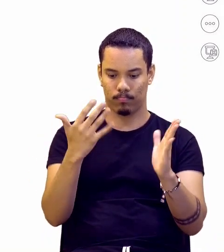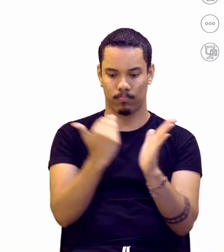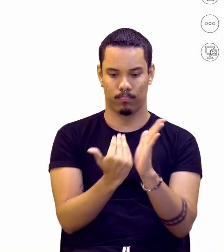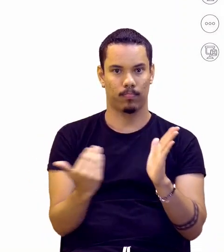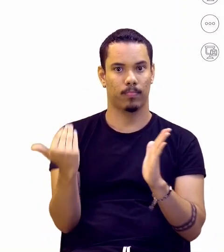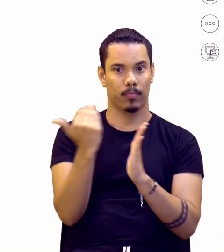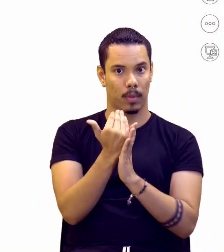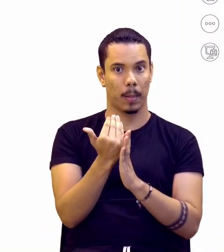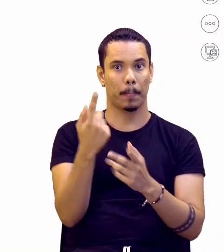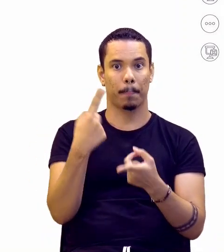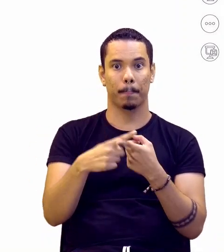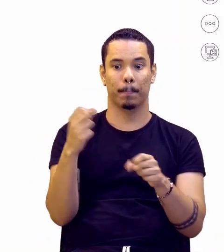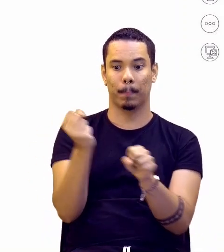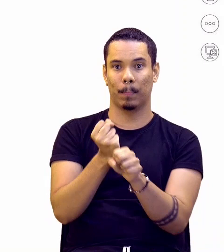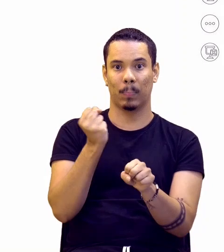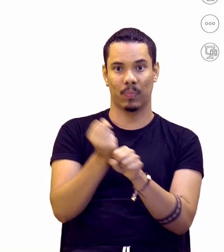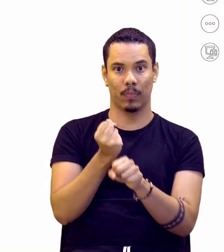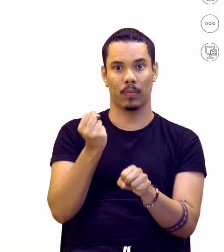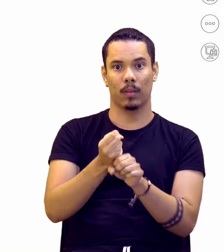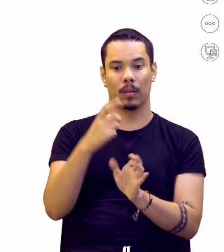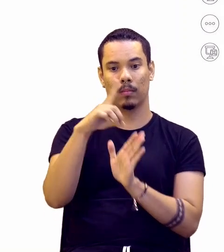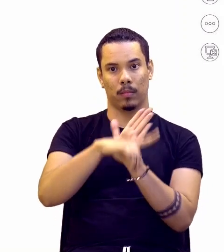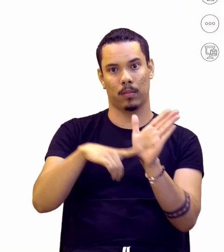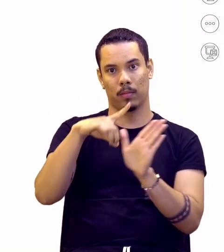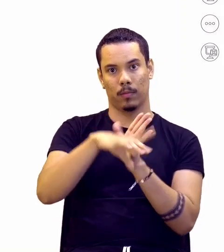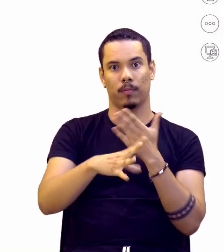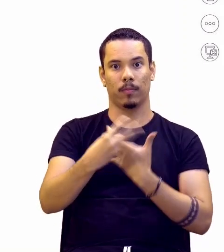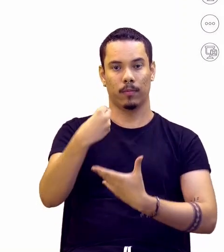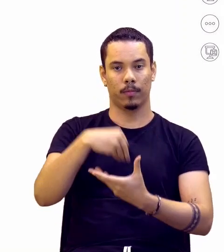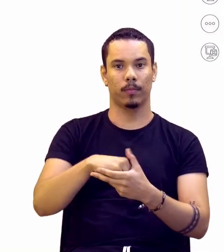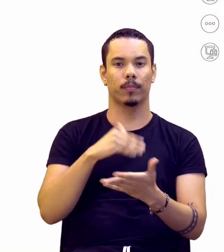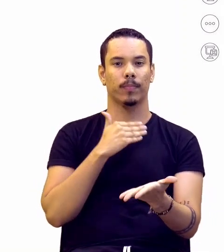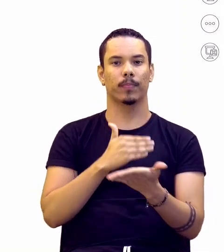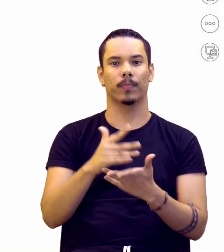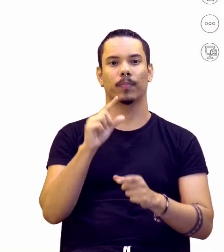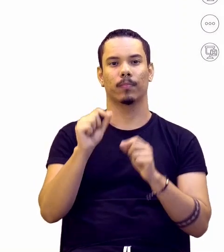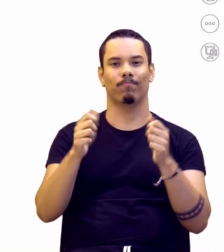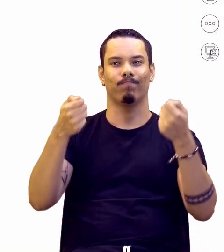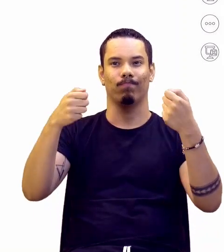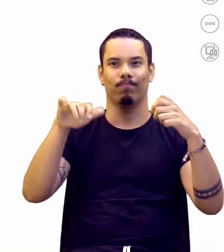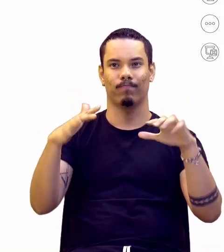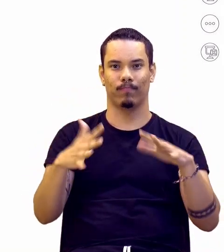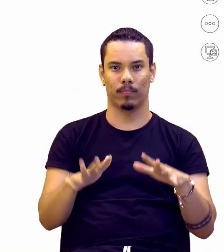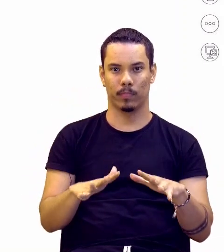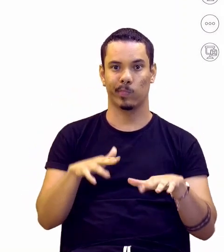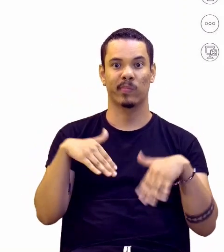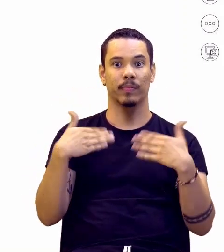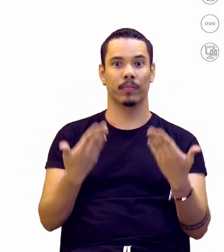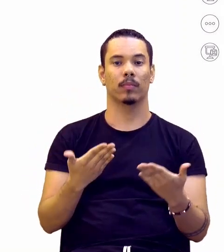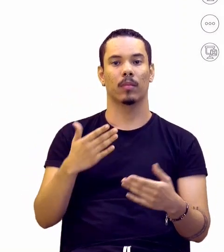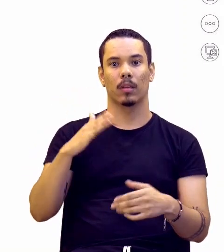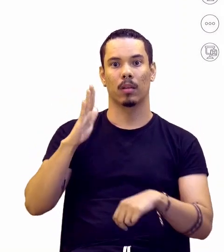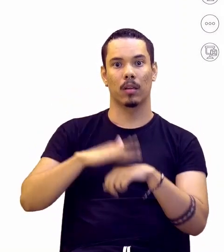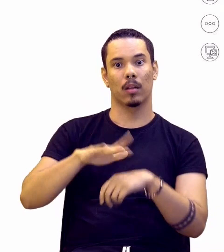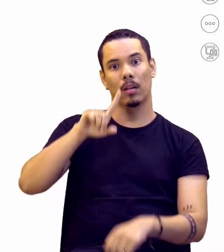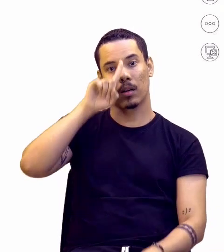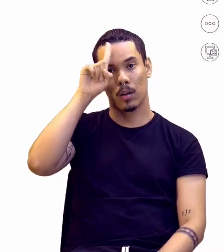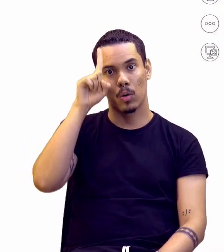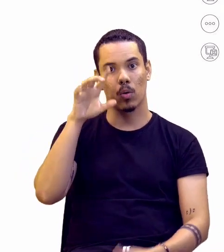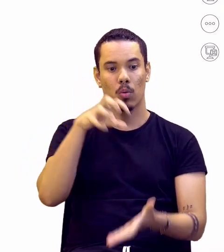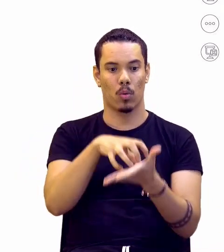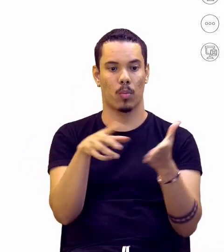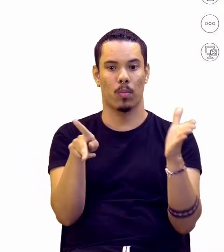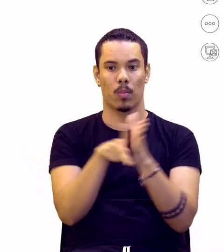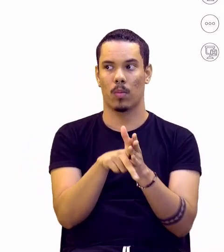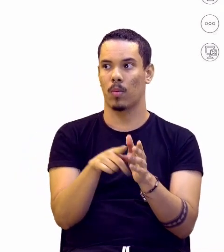já que as obras da estrada de ferro Madeira-Mamoré começaram a decair. Aloysio criou núcleos de colonização agrícola